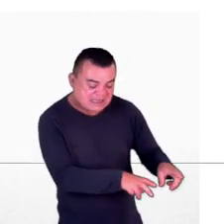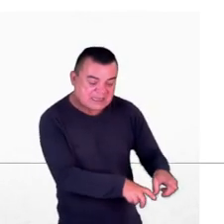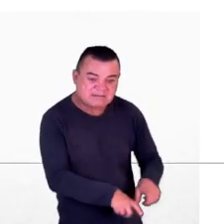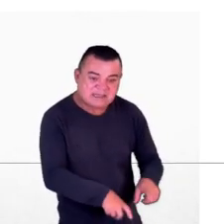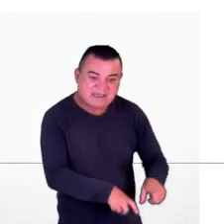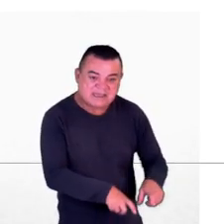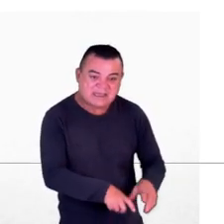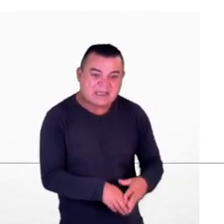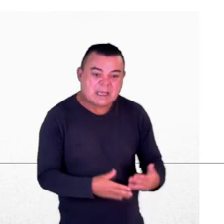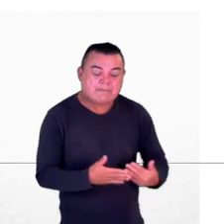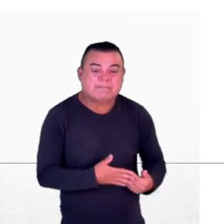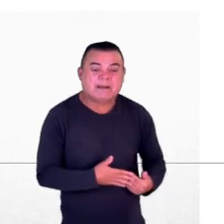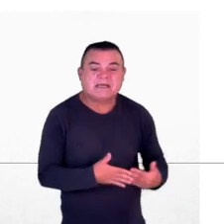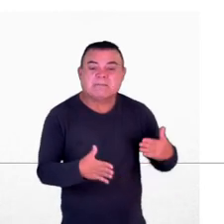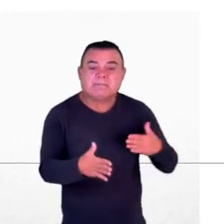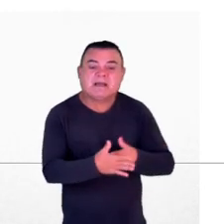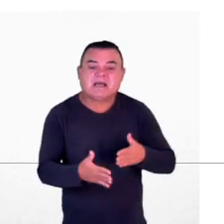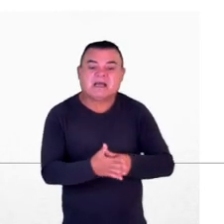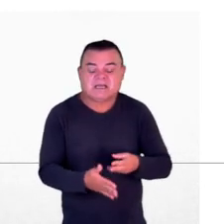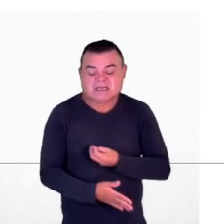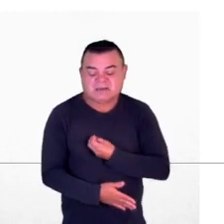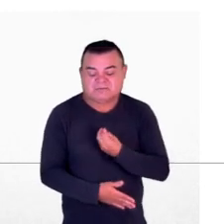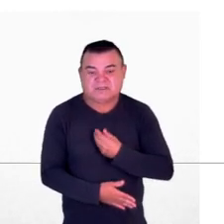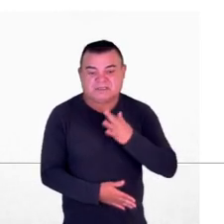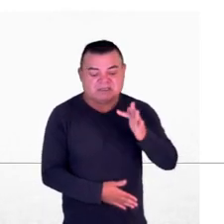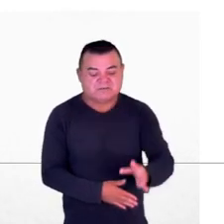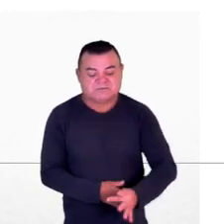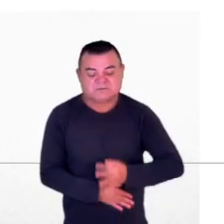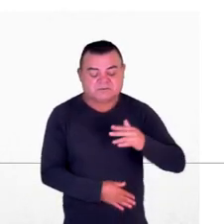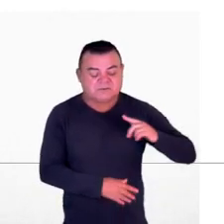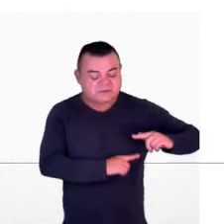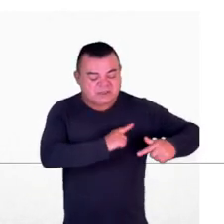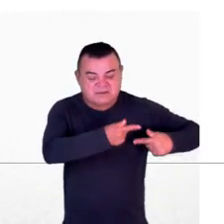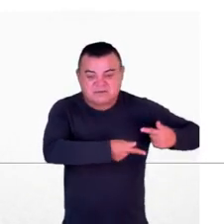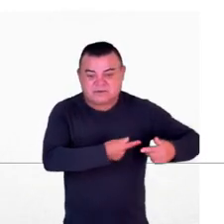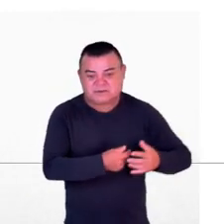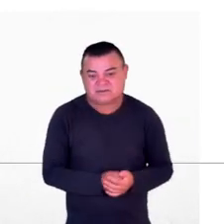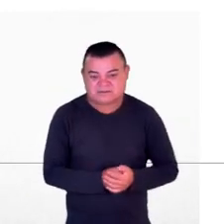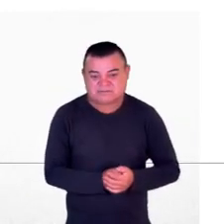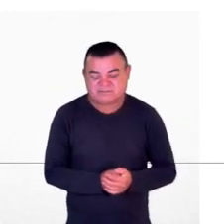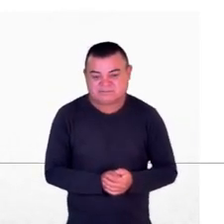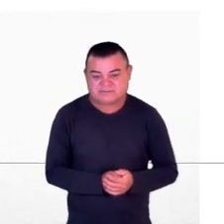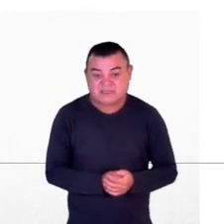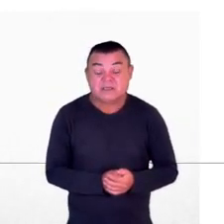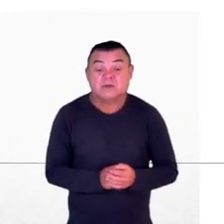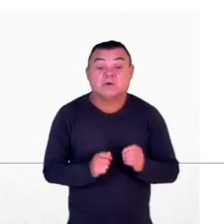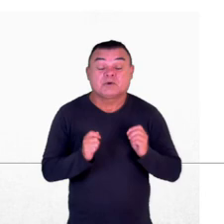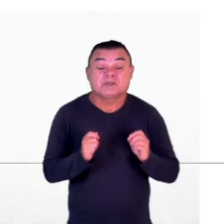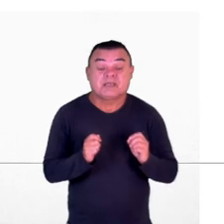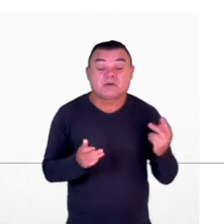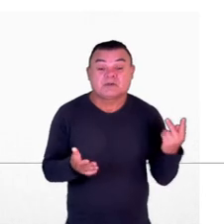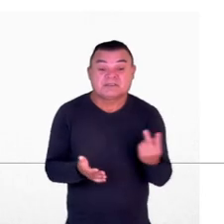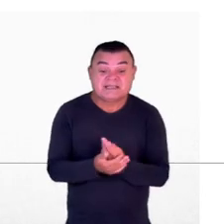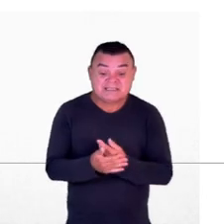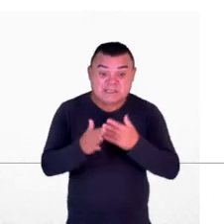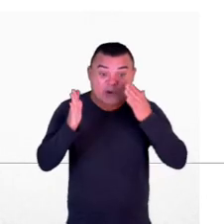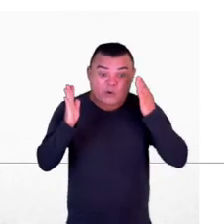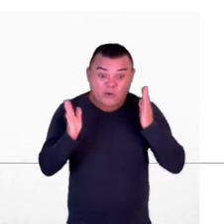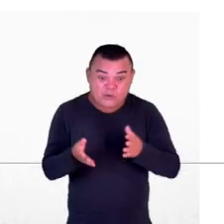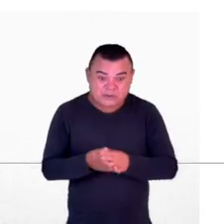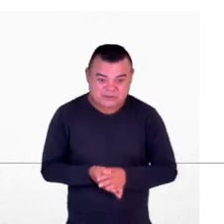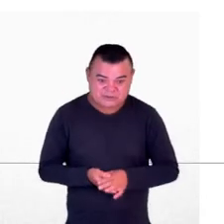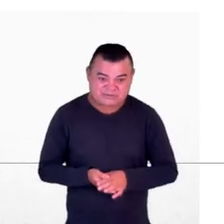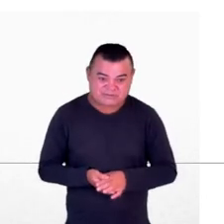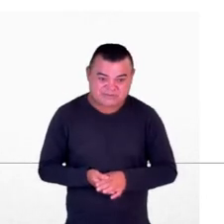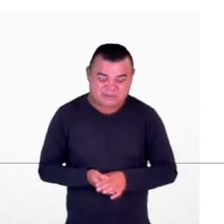gerações e é isso o que acontece hoje hoje o mundo não tem um